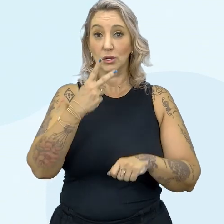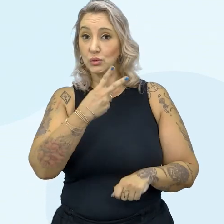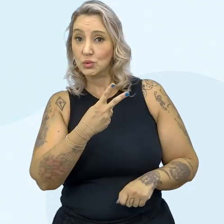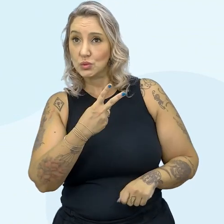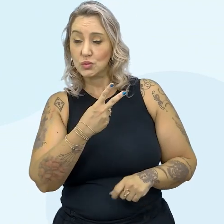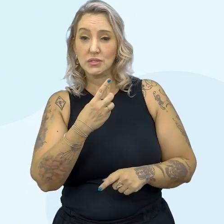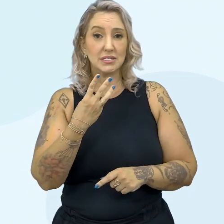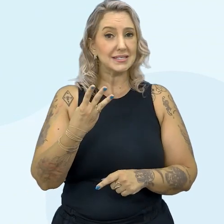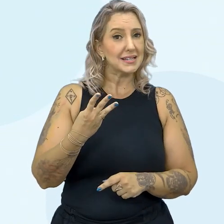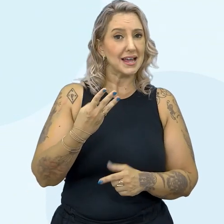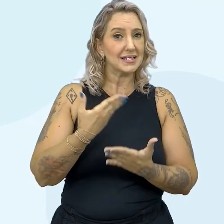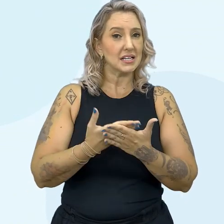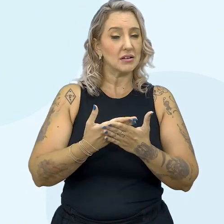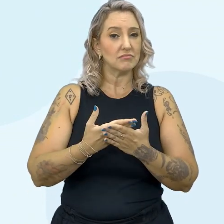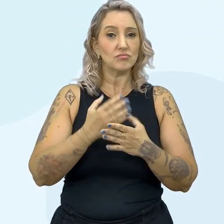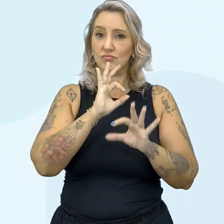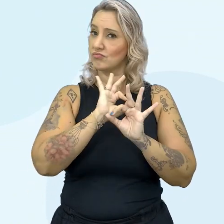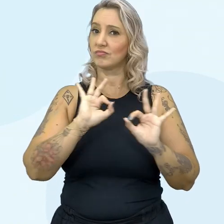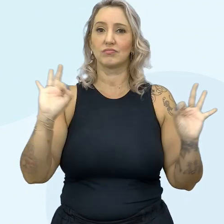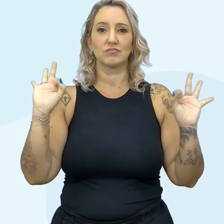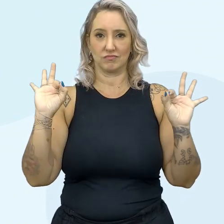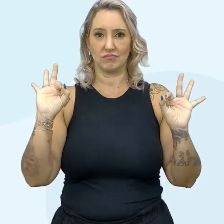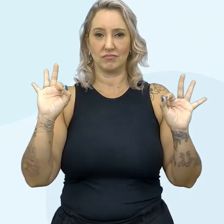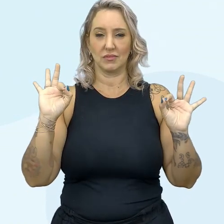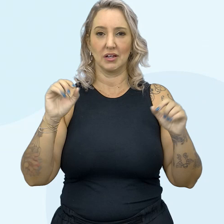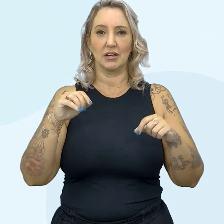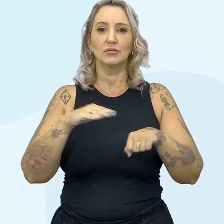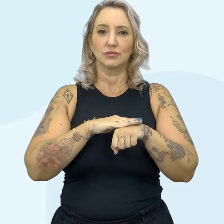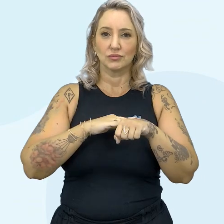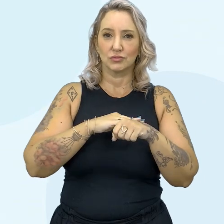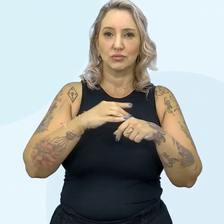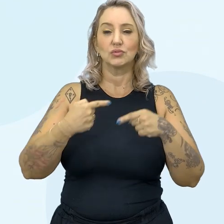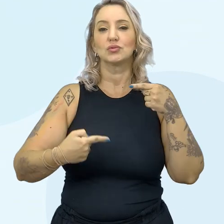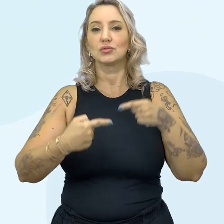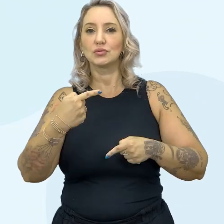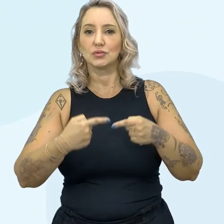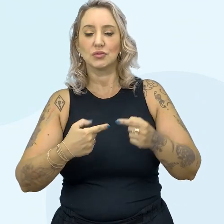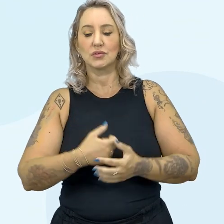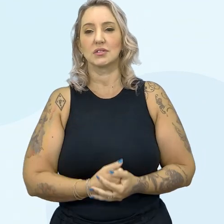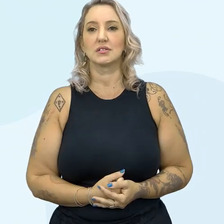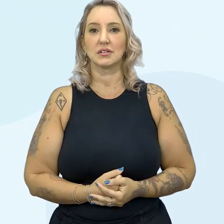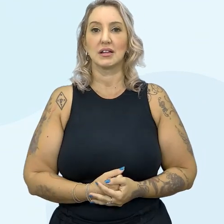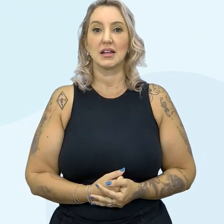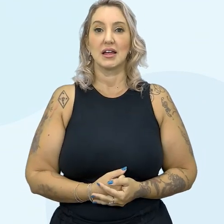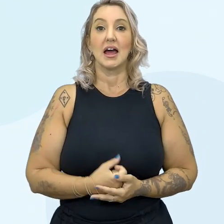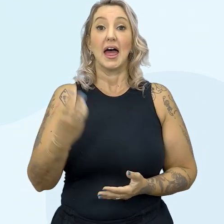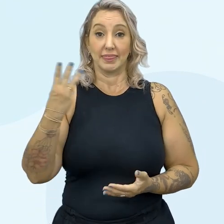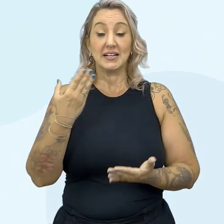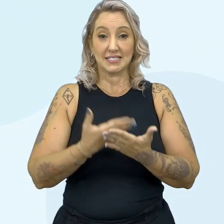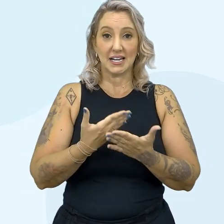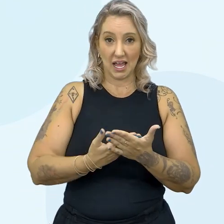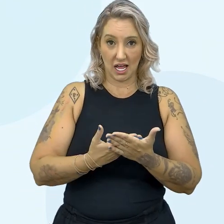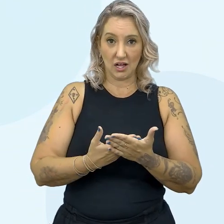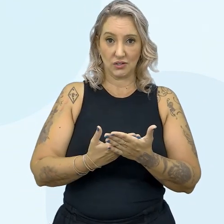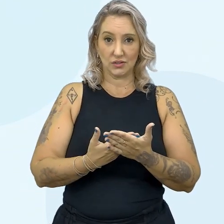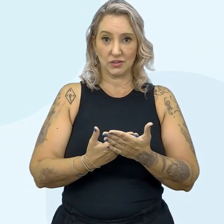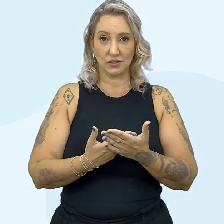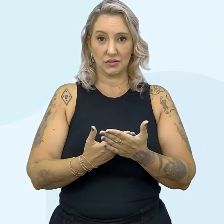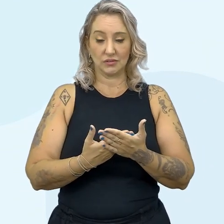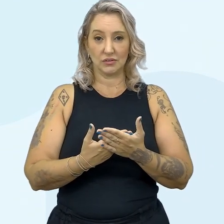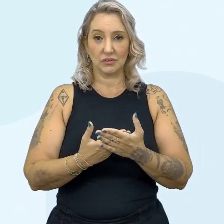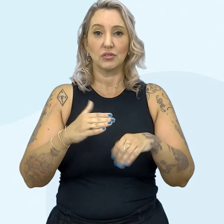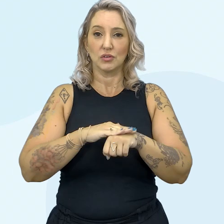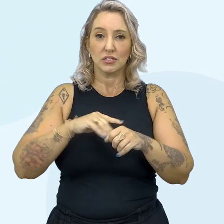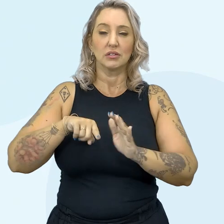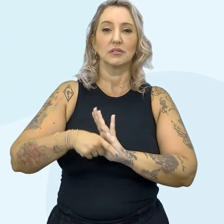3 aulas, são ideais para essas primeiras discussões, com 2 aulas, né? E a terceira aula seria para uma discussão